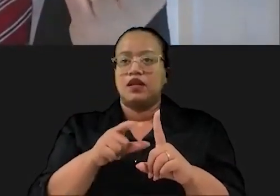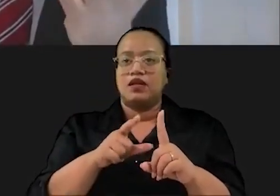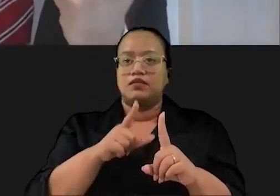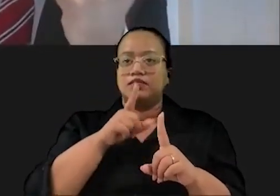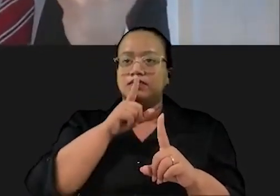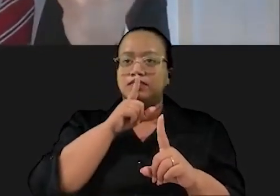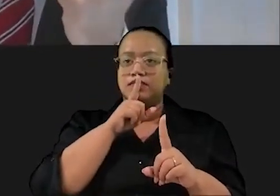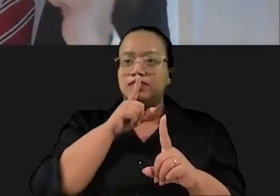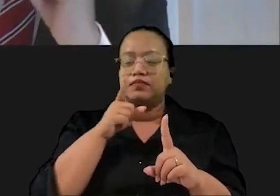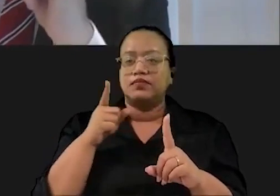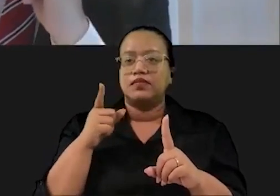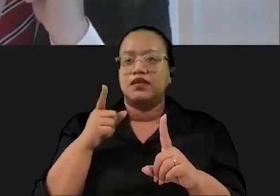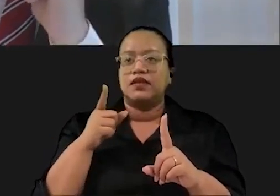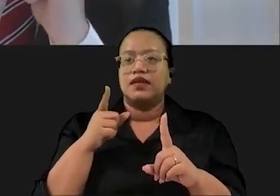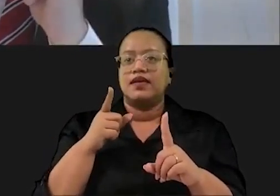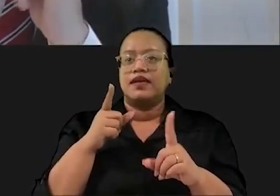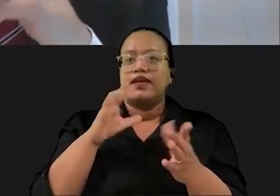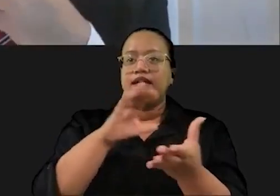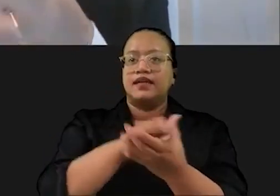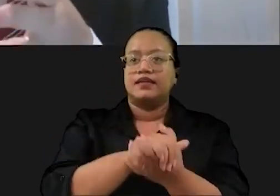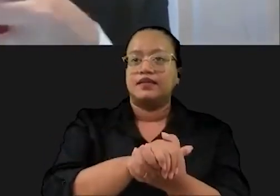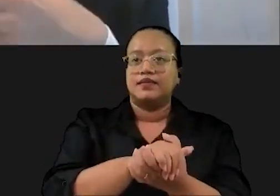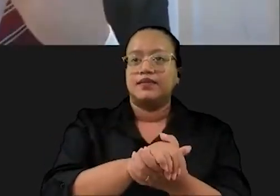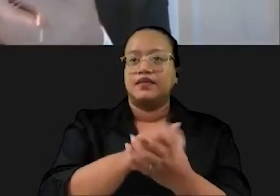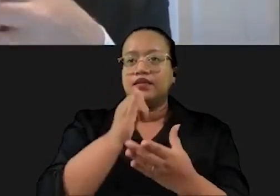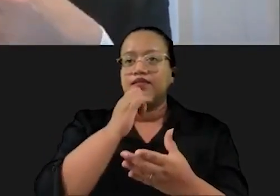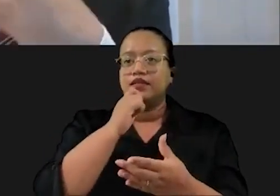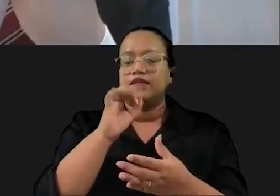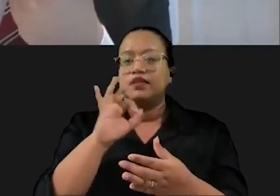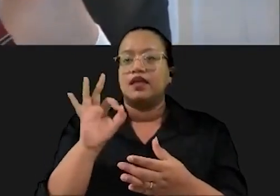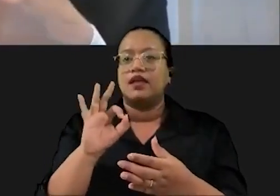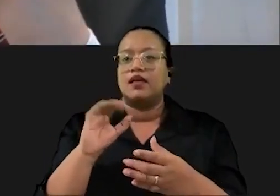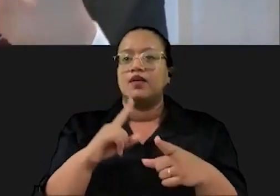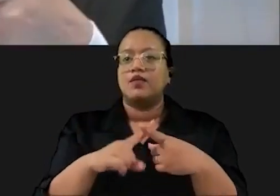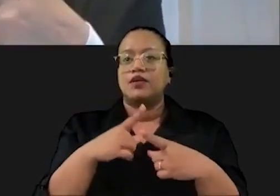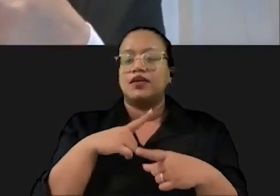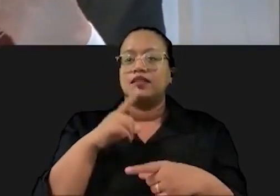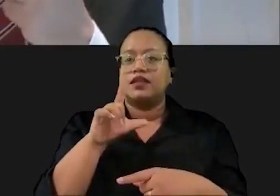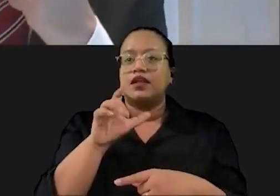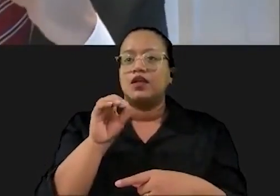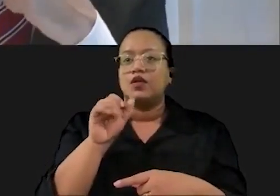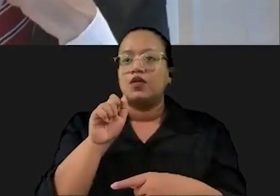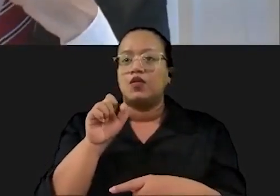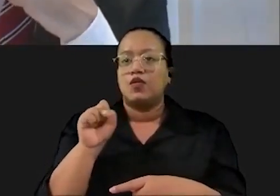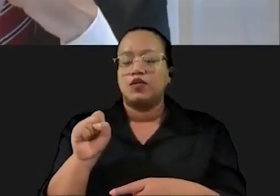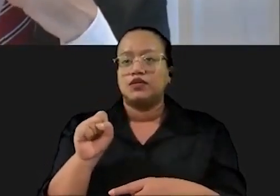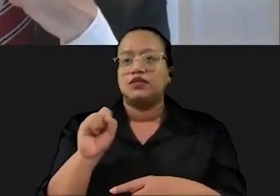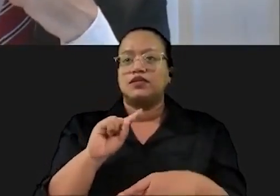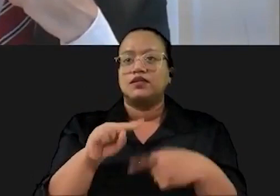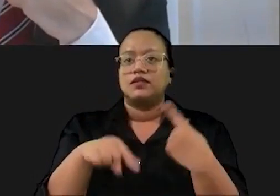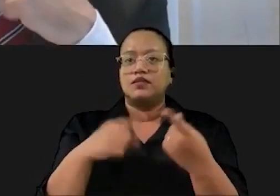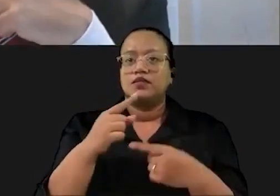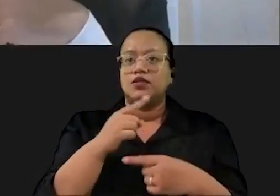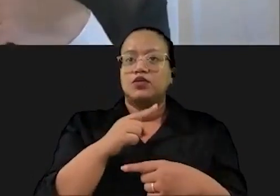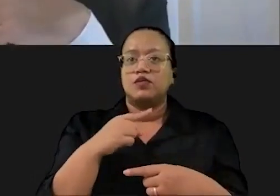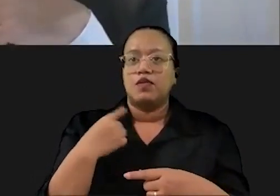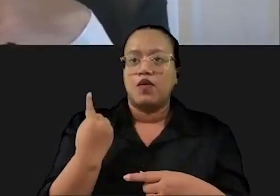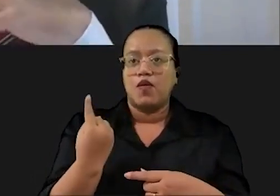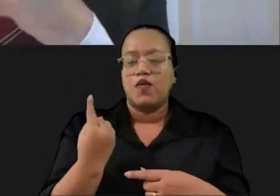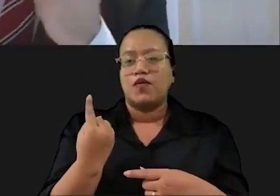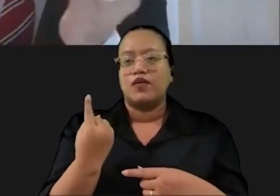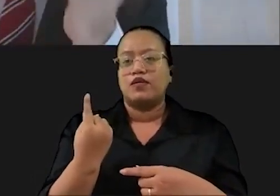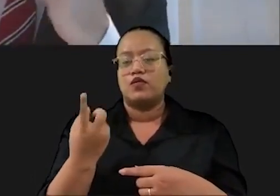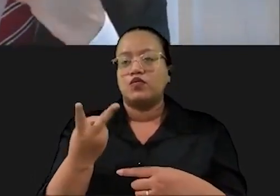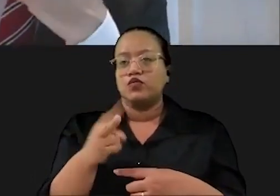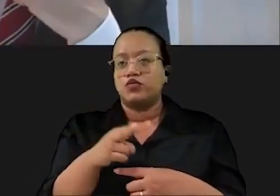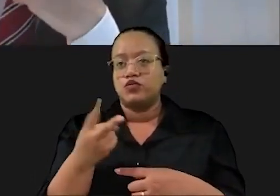pleito administrativo de loas, e depois, quando falece o companheiro, a companheira, acaba vindo essa realidade à